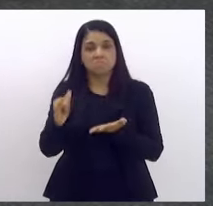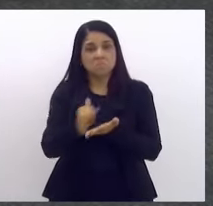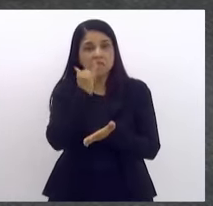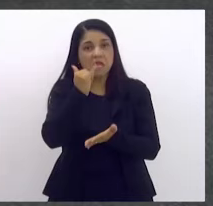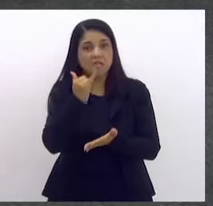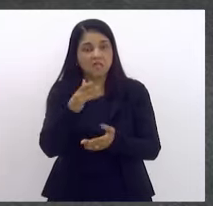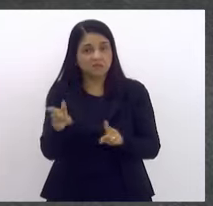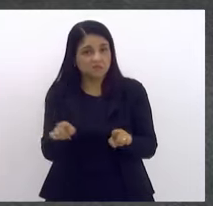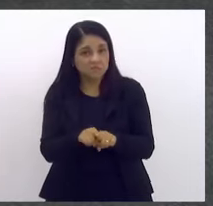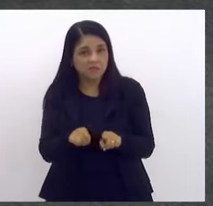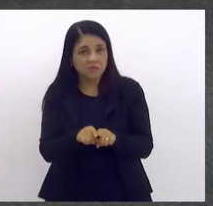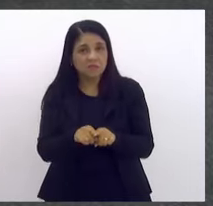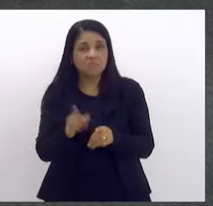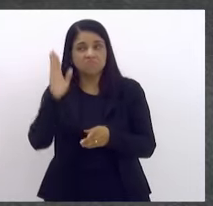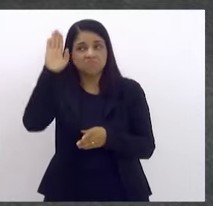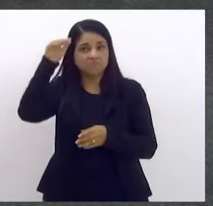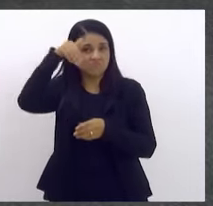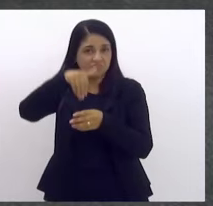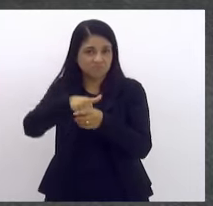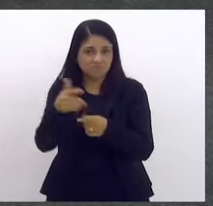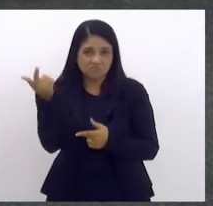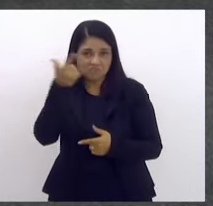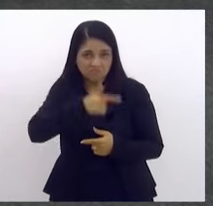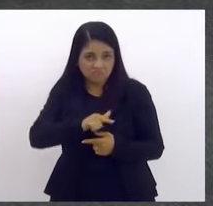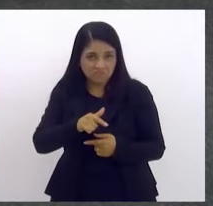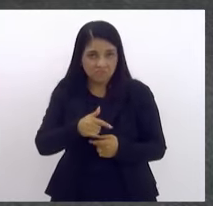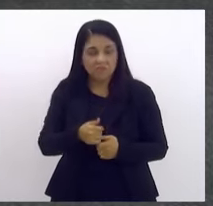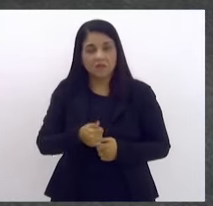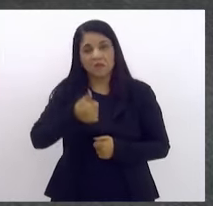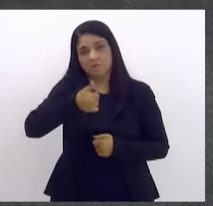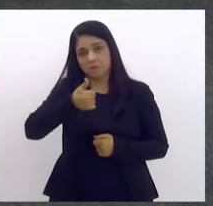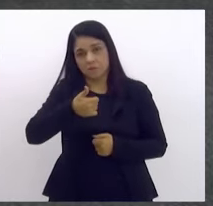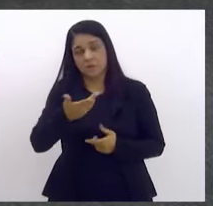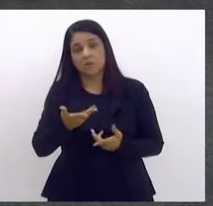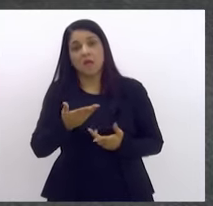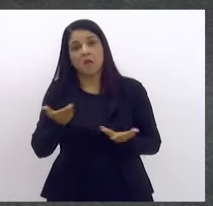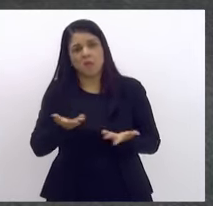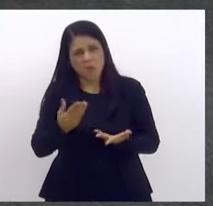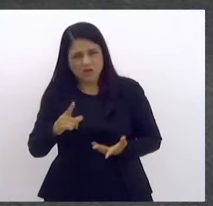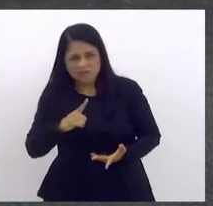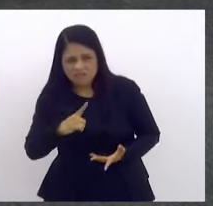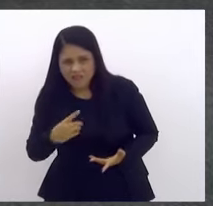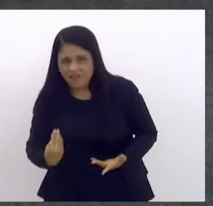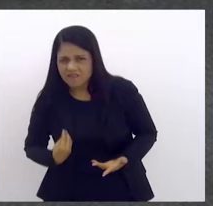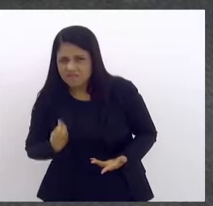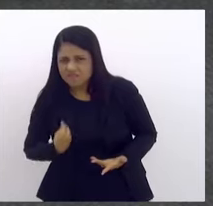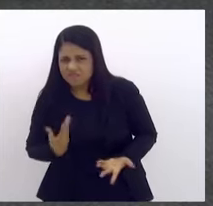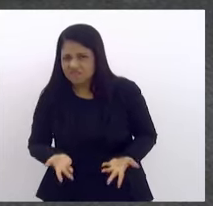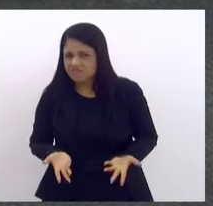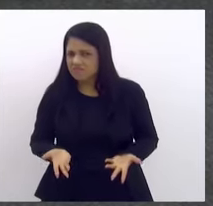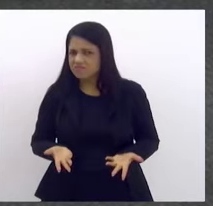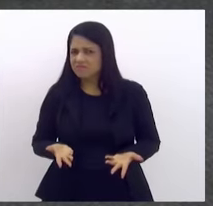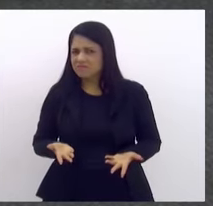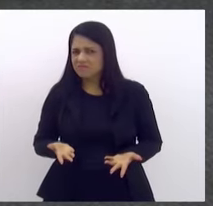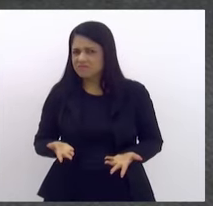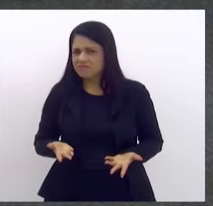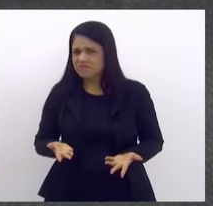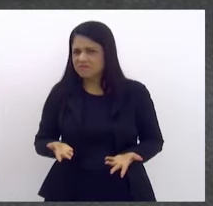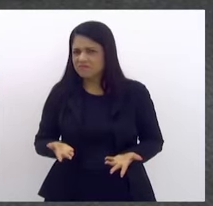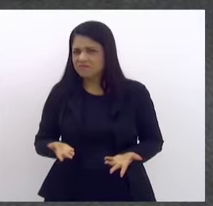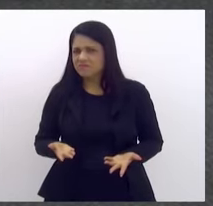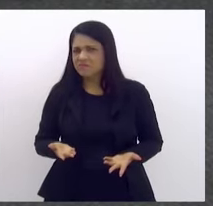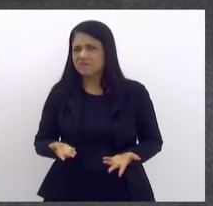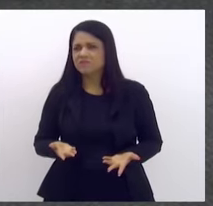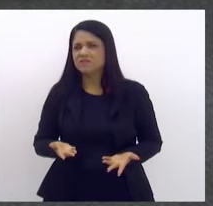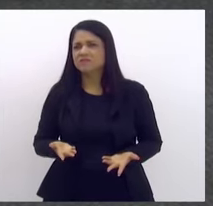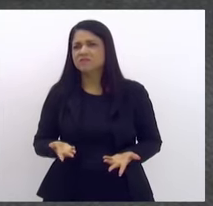que agora existe, a gente também tem que entender que esse é um governo da continuidade. E